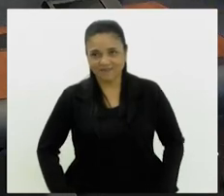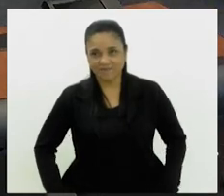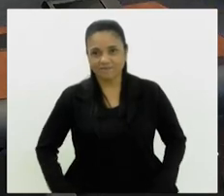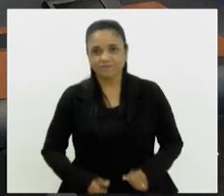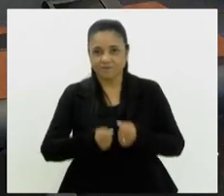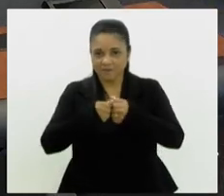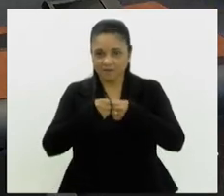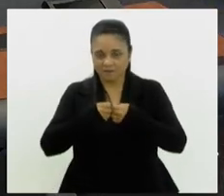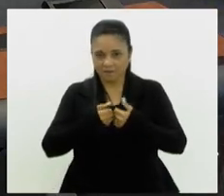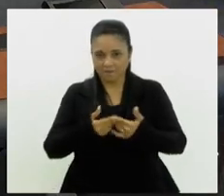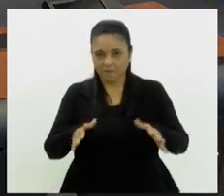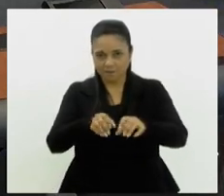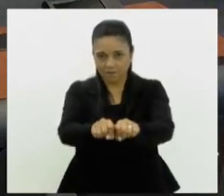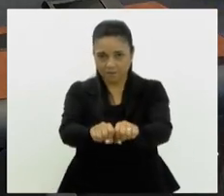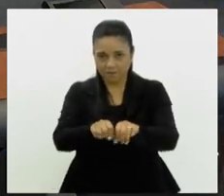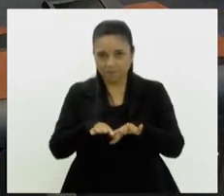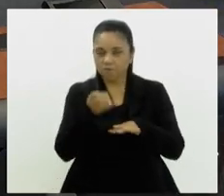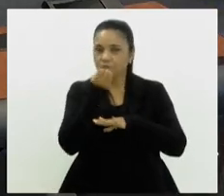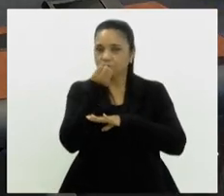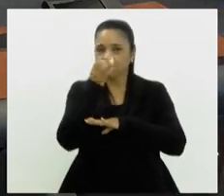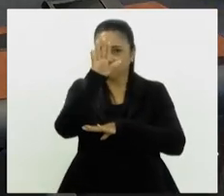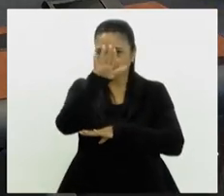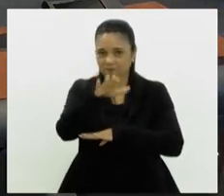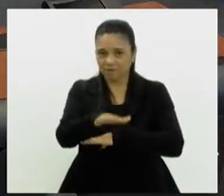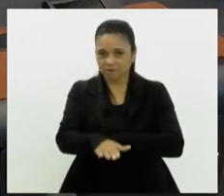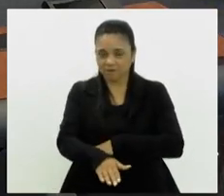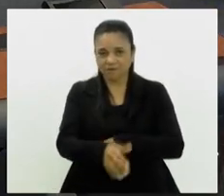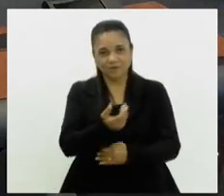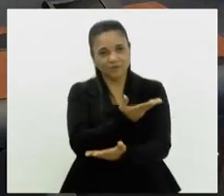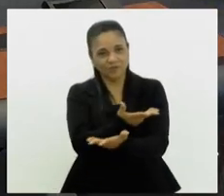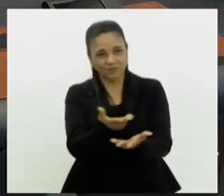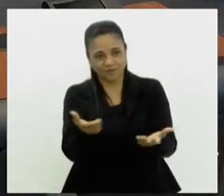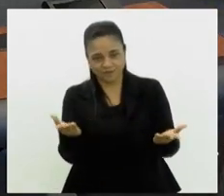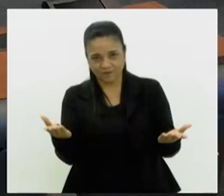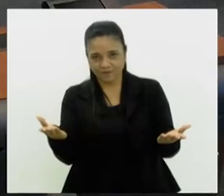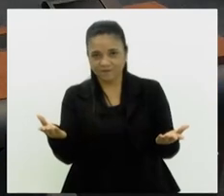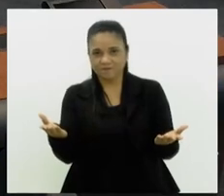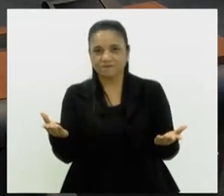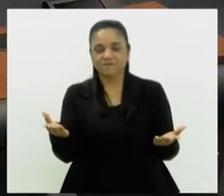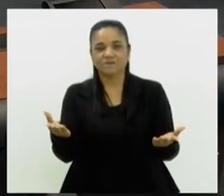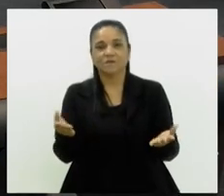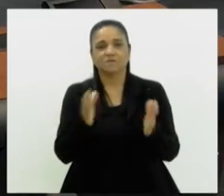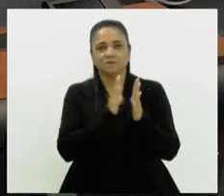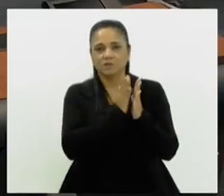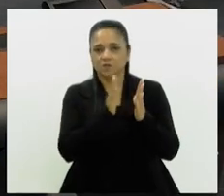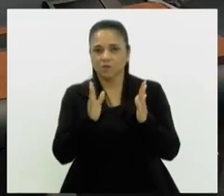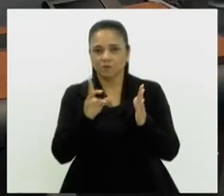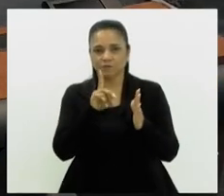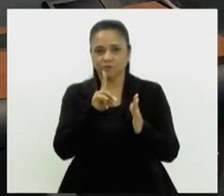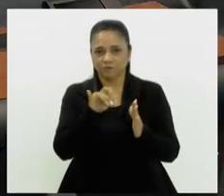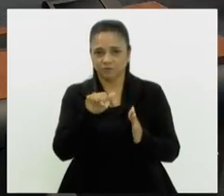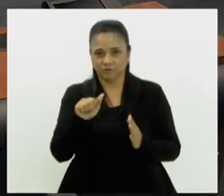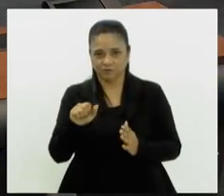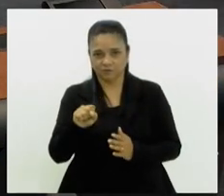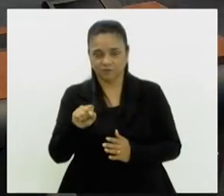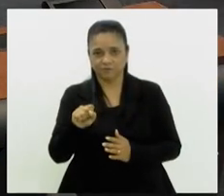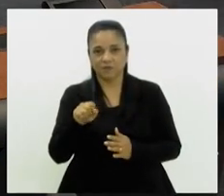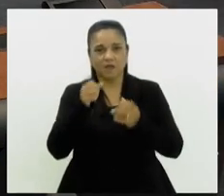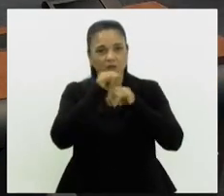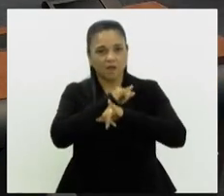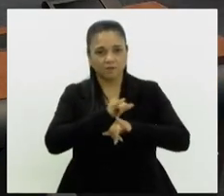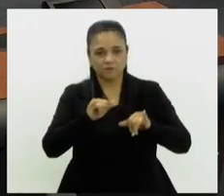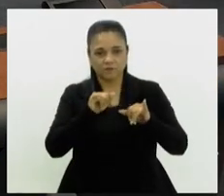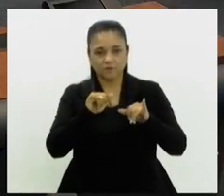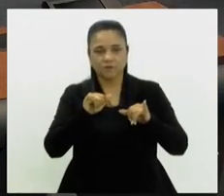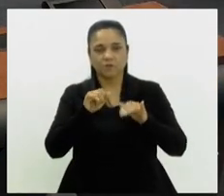Está reaberta a sessão. Boa tarde a todas e todos. Passa-se a ordem do dia.